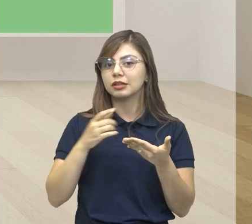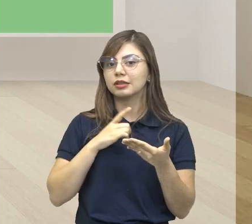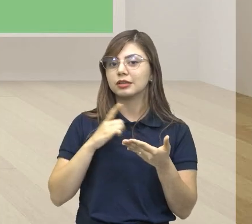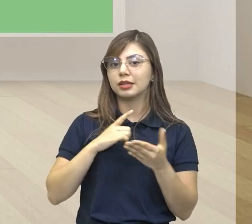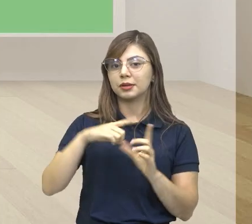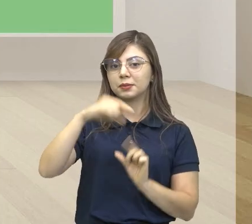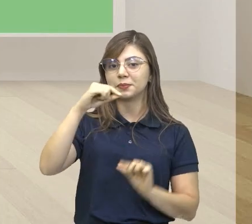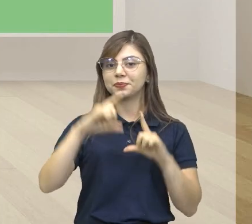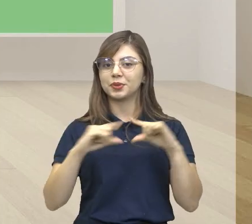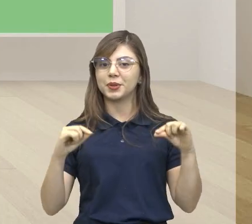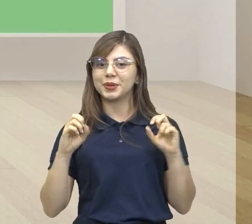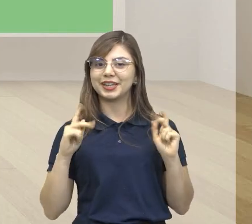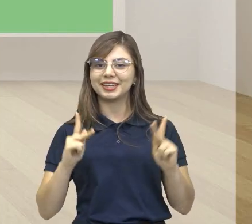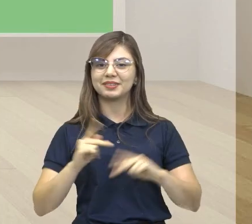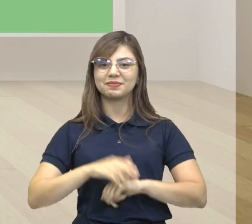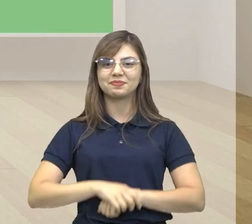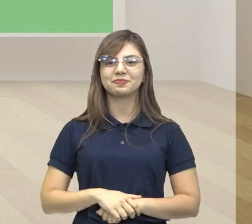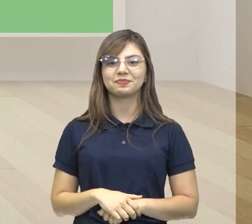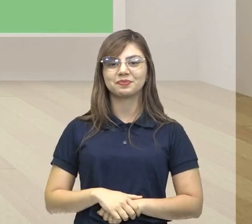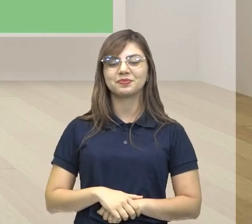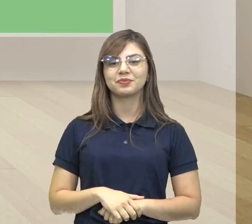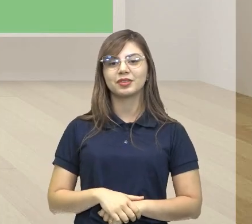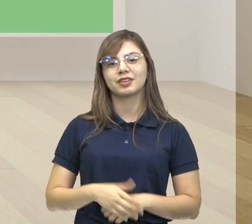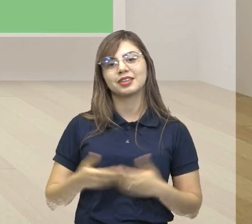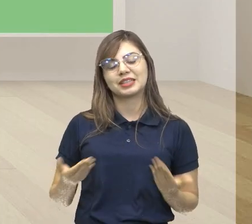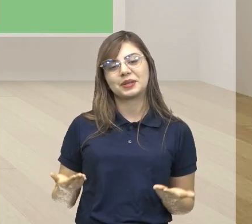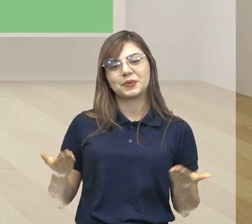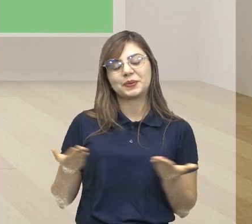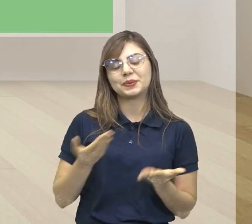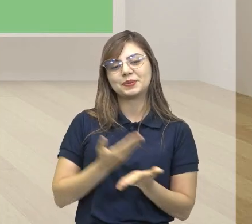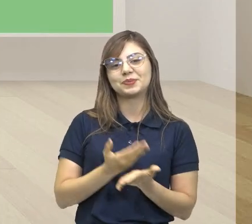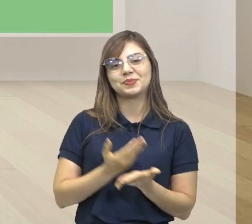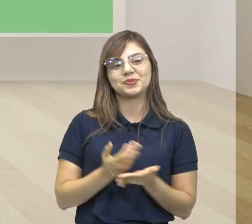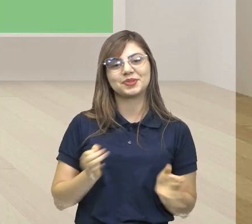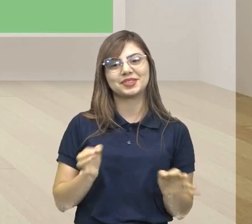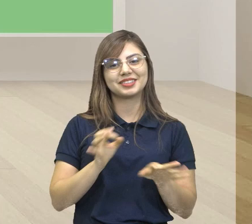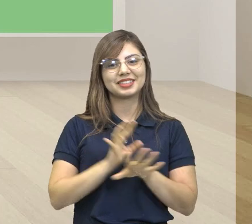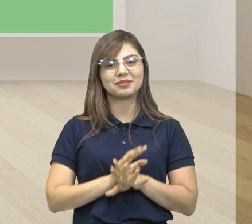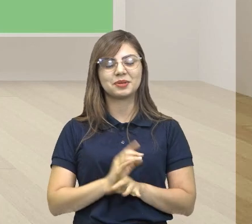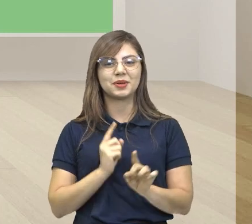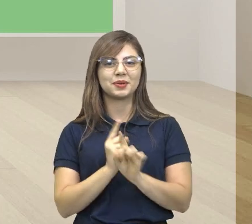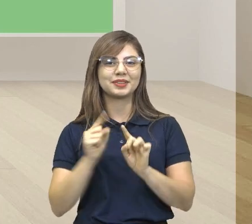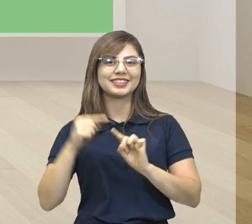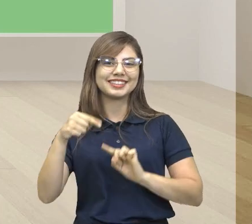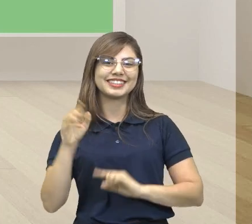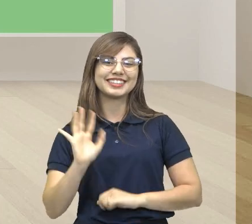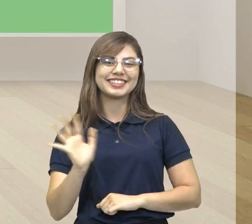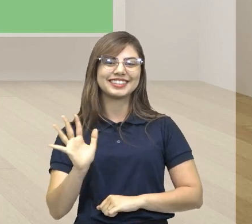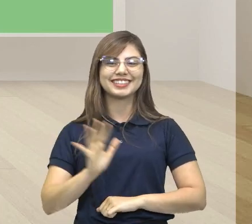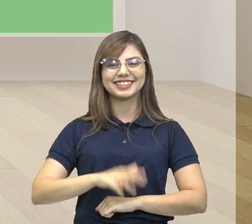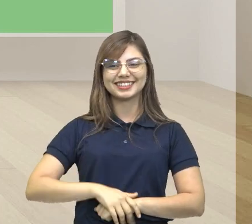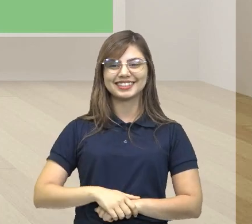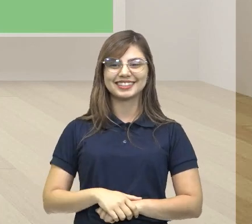cardeais, certo? Infelizmente, nós vamos acabando a nossa aula por aqui e a gente se vê na próxima.